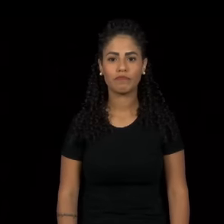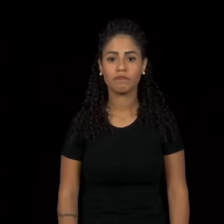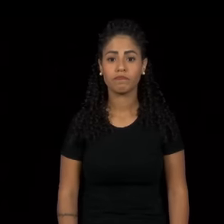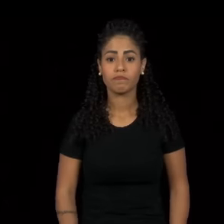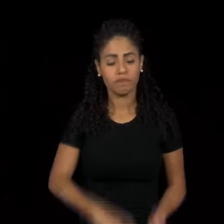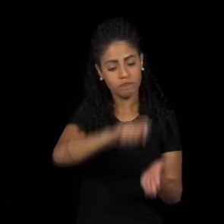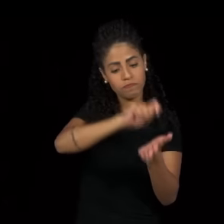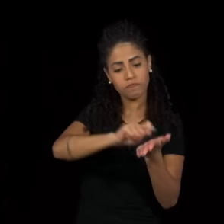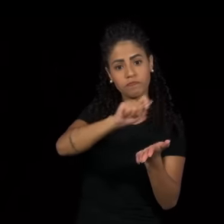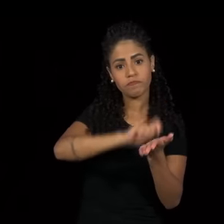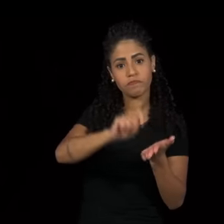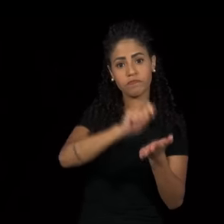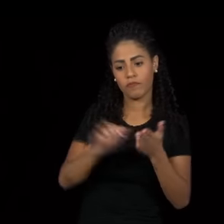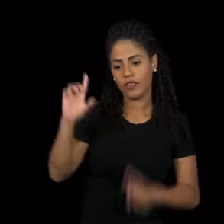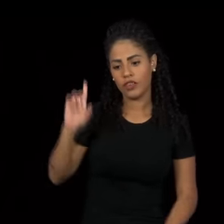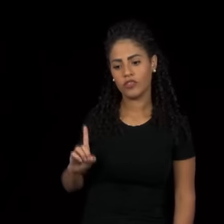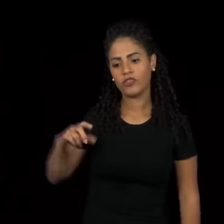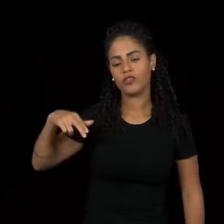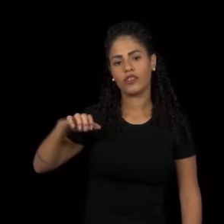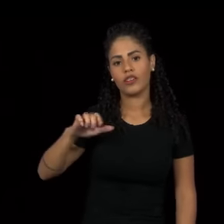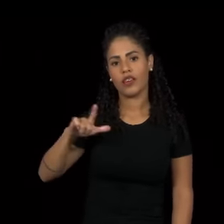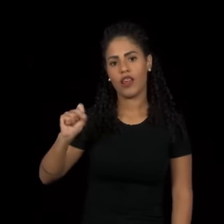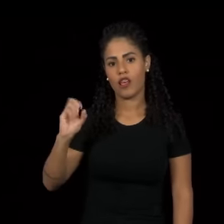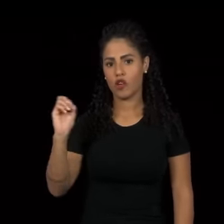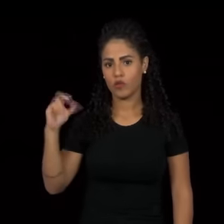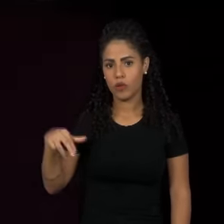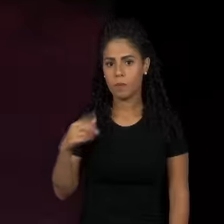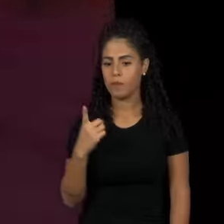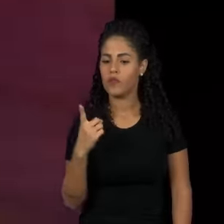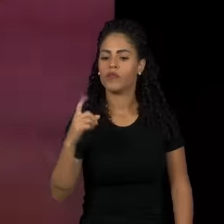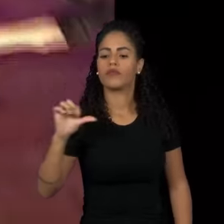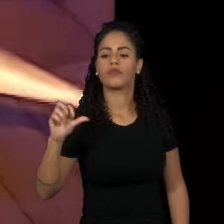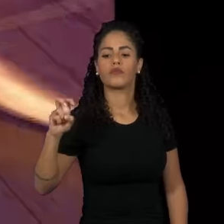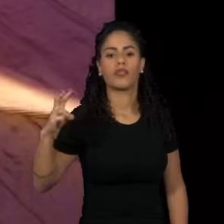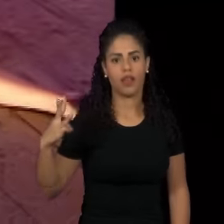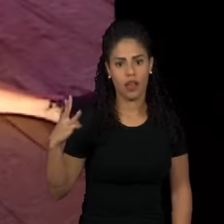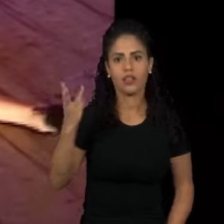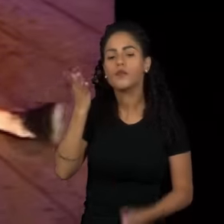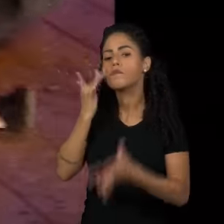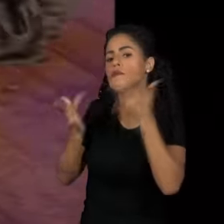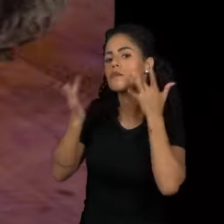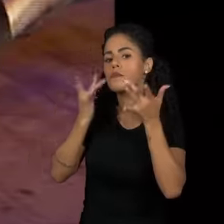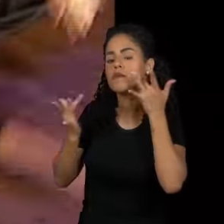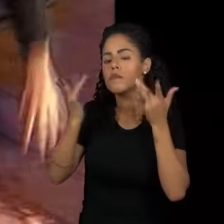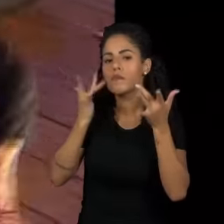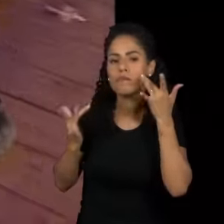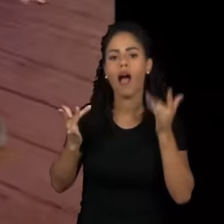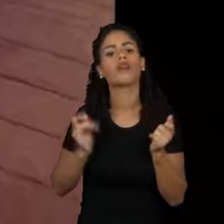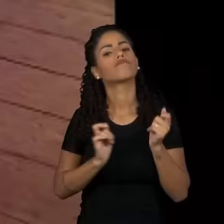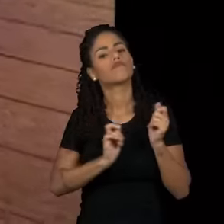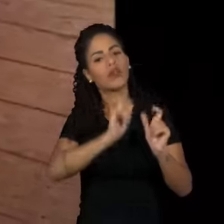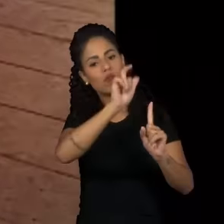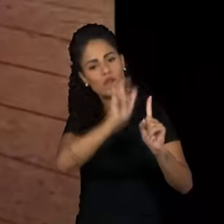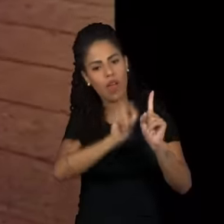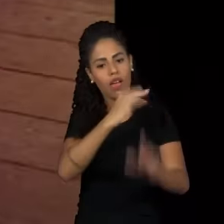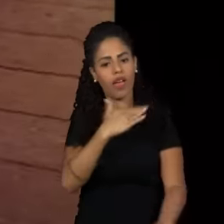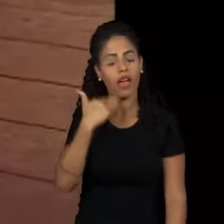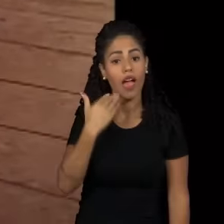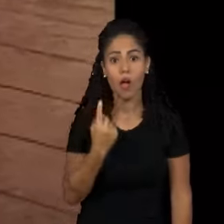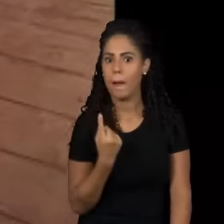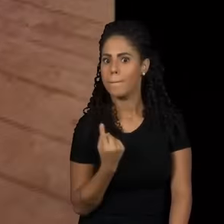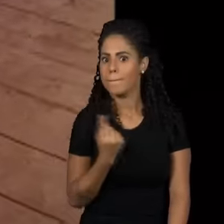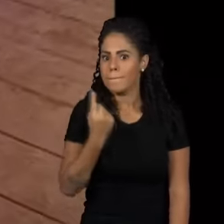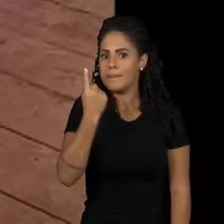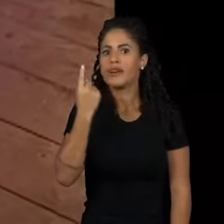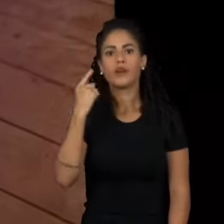Escrita por Nelson Rodrigues em 1953, a peça teatral A Falecida é considerada a primeira de